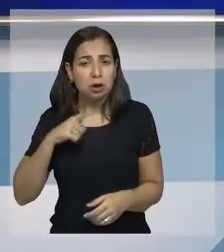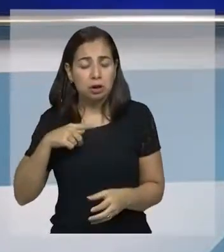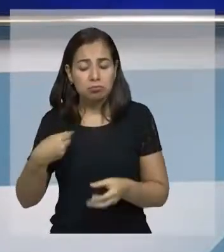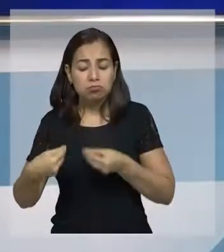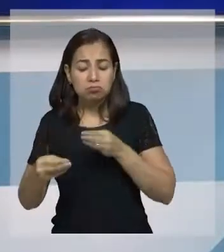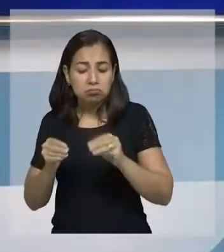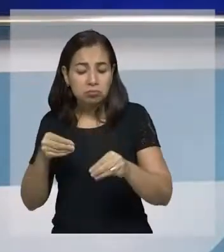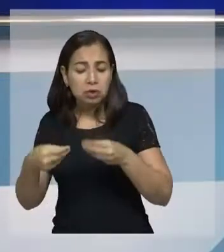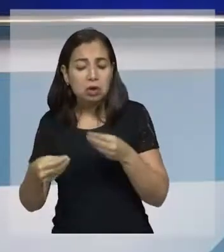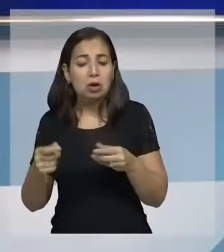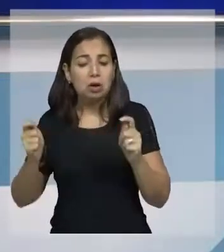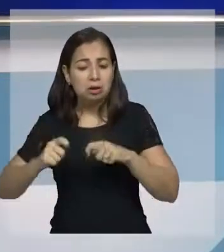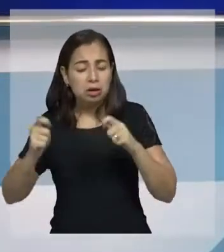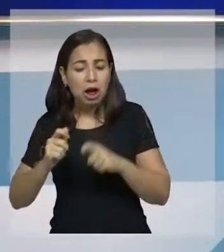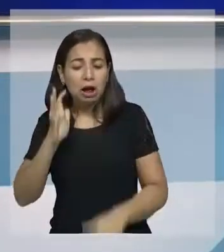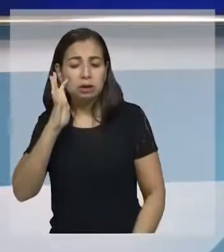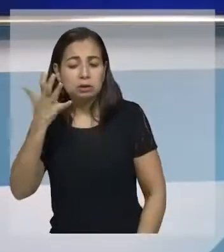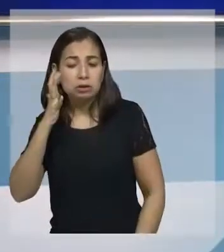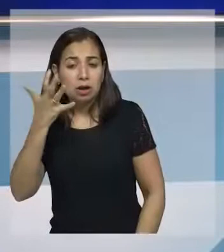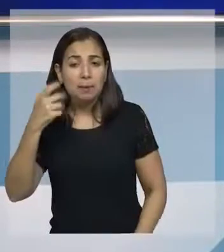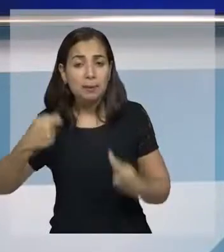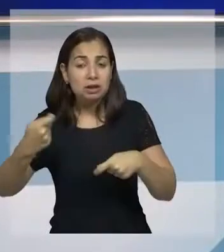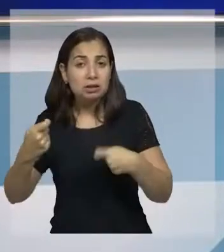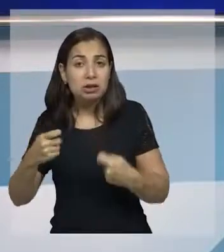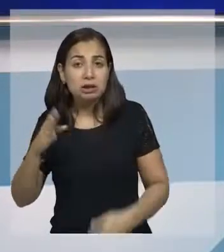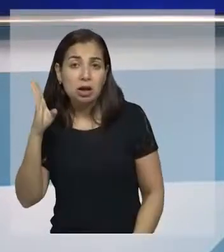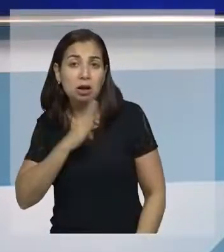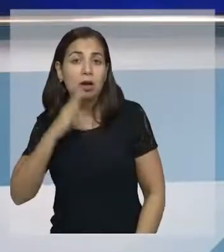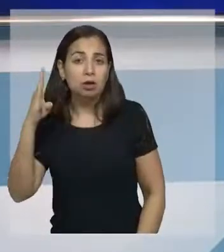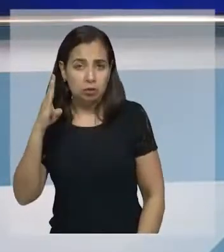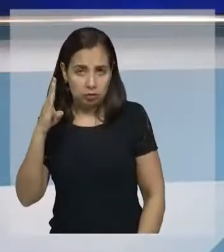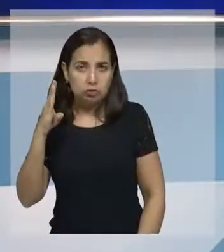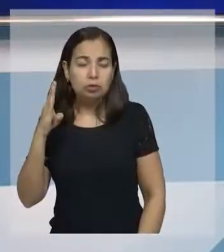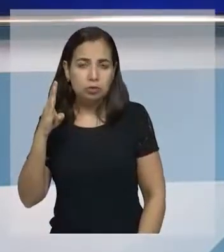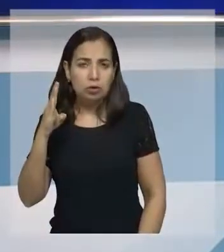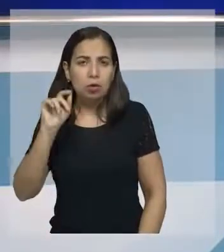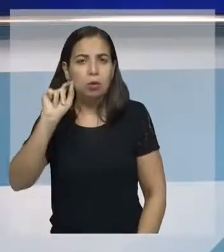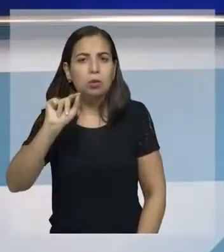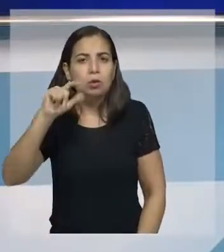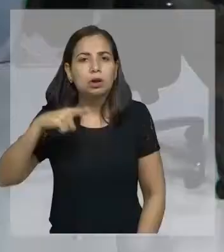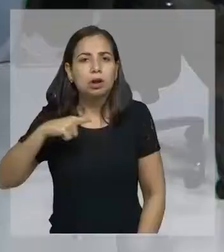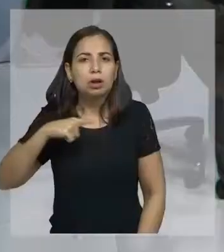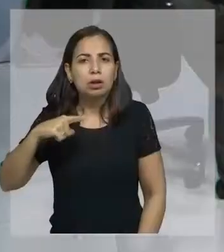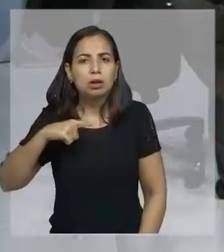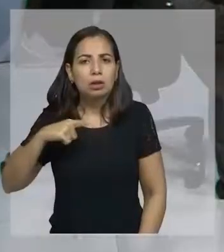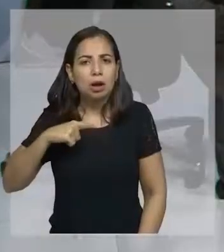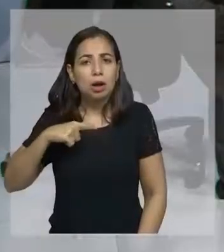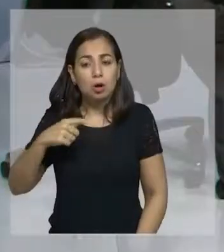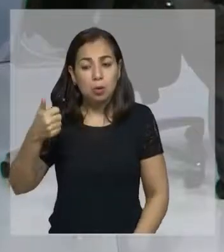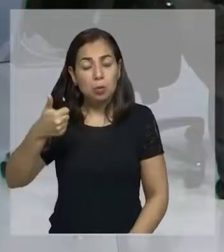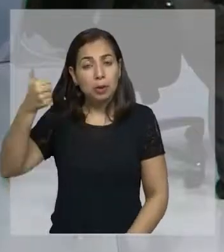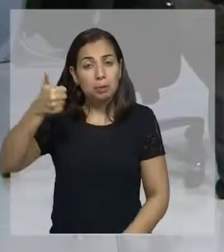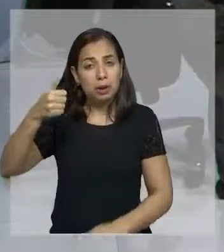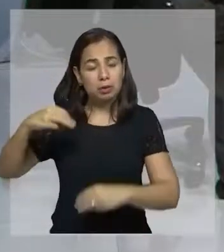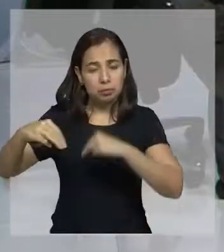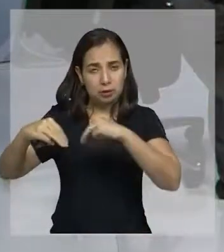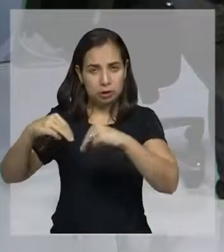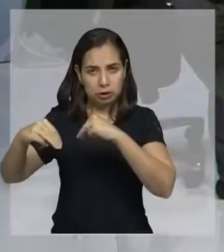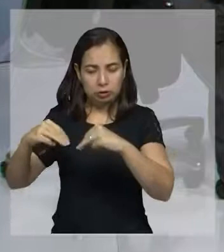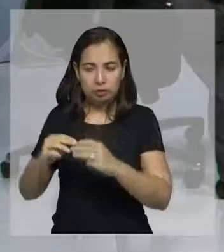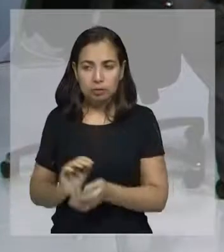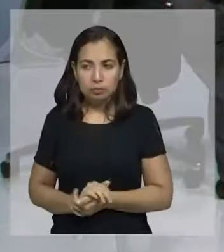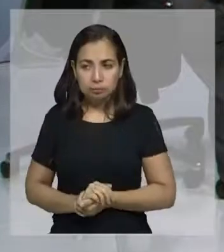mais imediatas, sem esses traumas, através da queda do primeiro-ministro e a nomeação de um outro, né, que o Brasil não